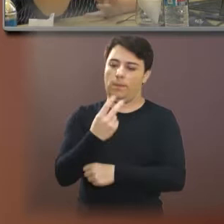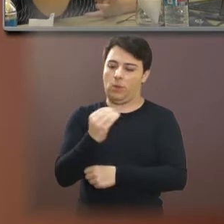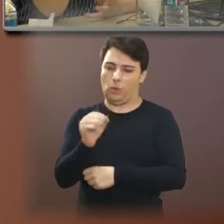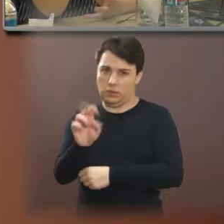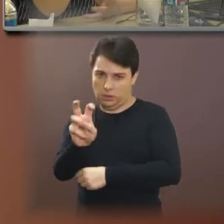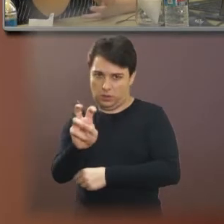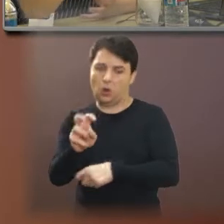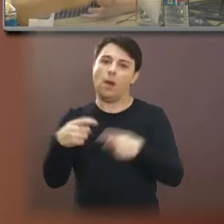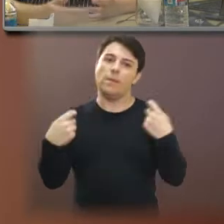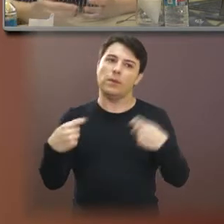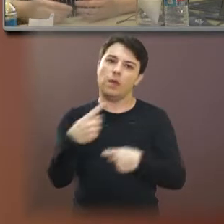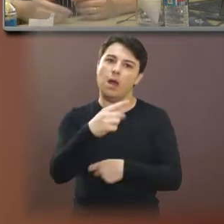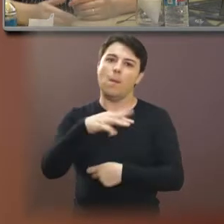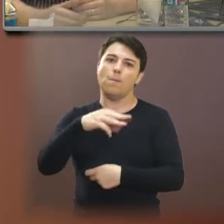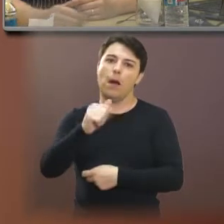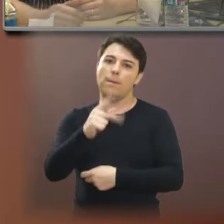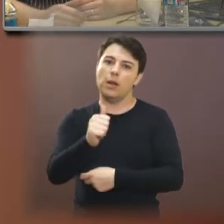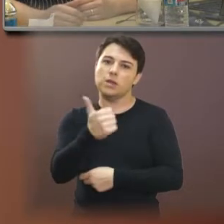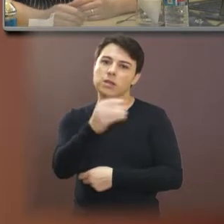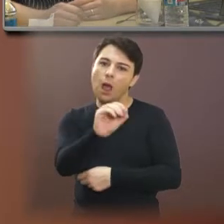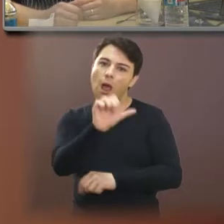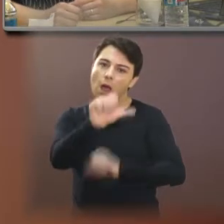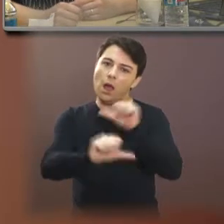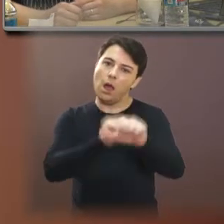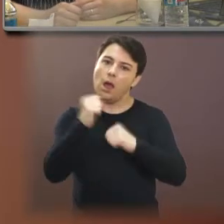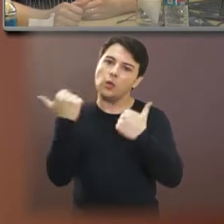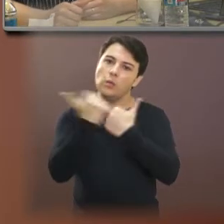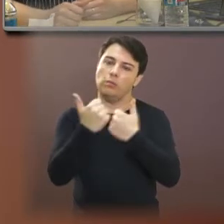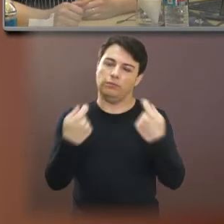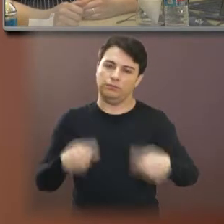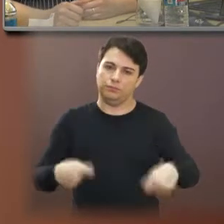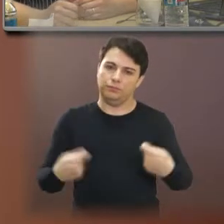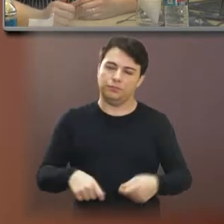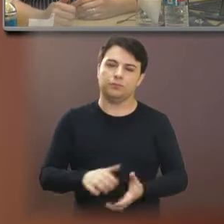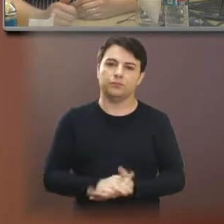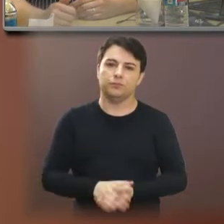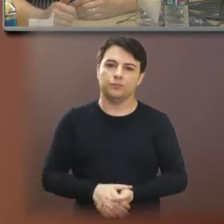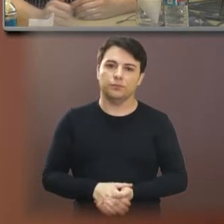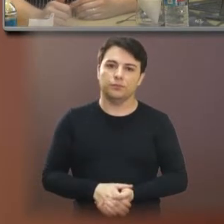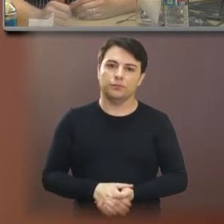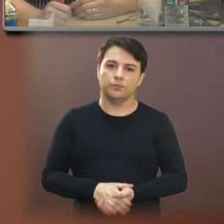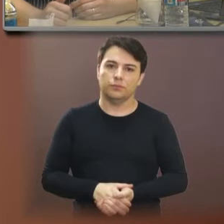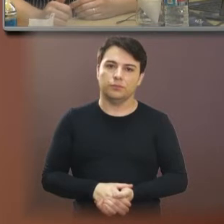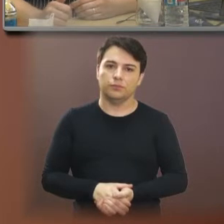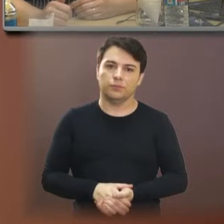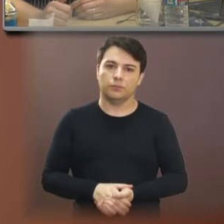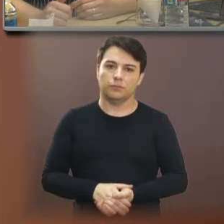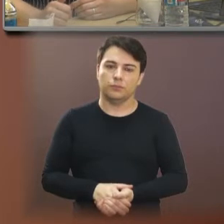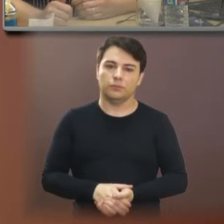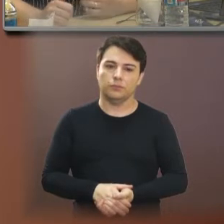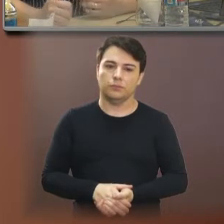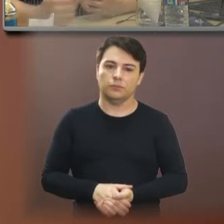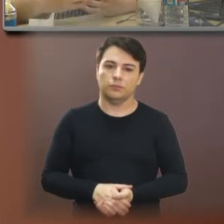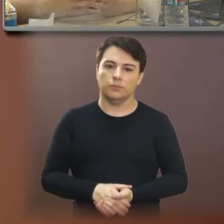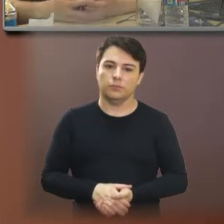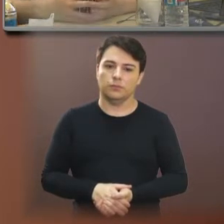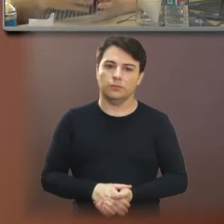precisa substituir esse mapa e garantir esse instrumento. Como medida para